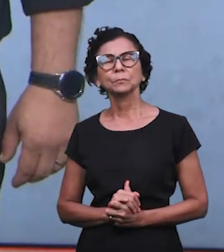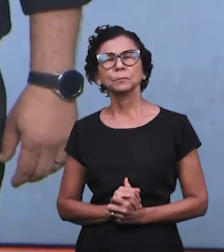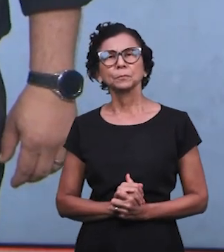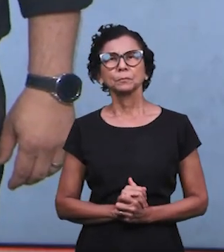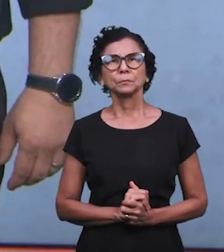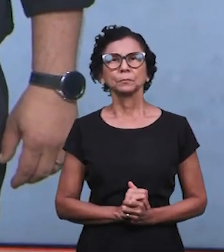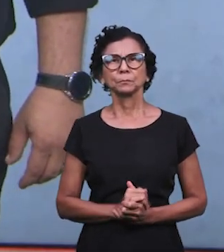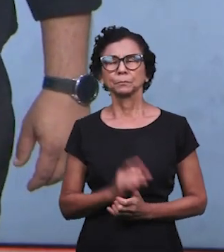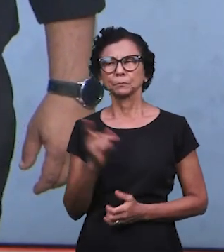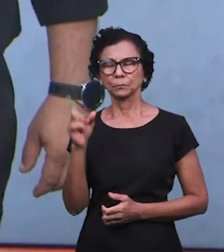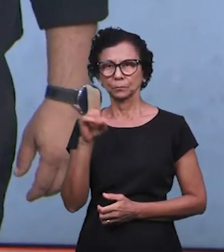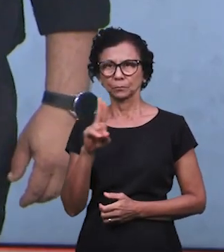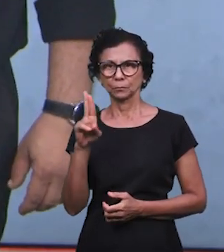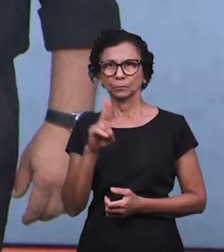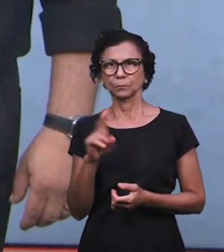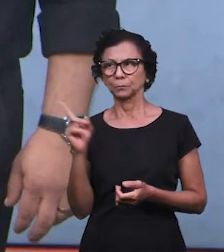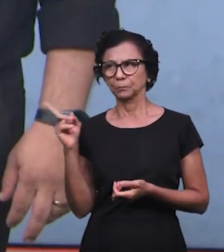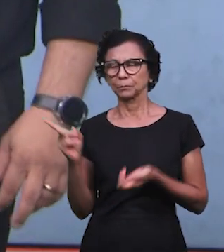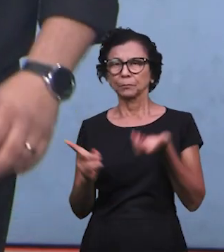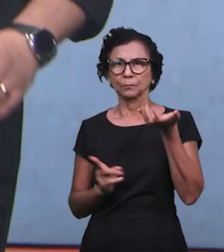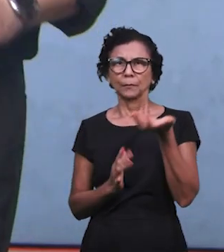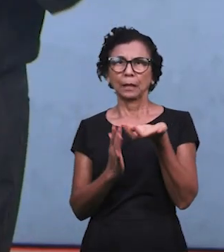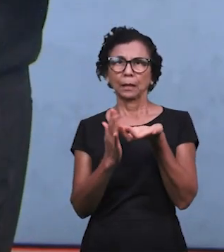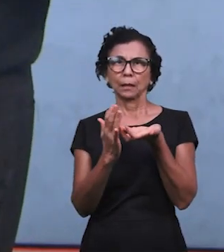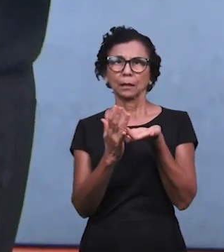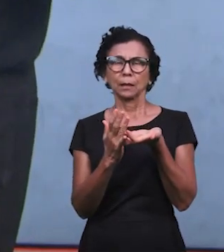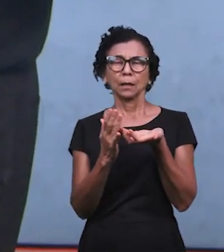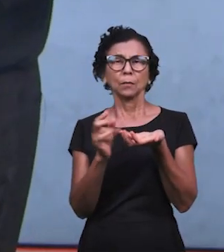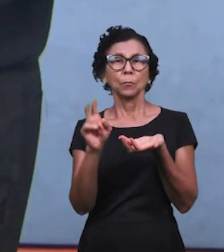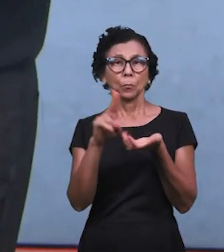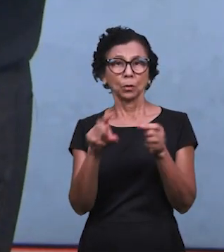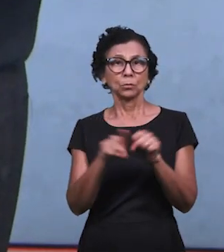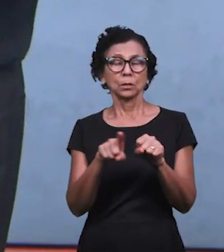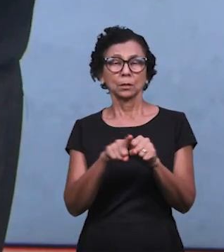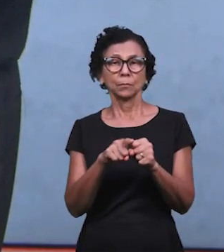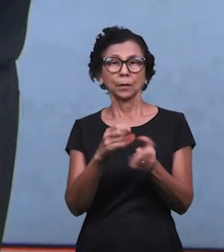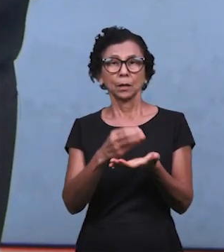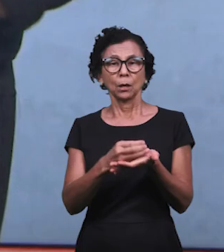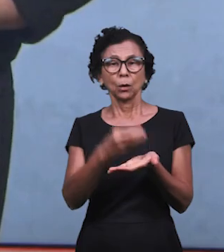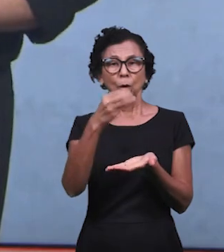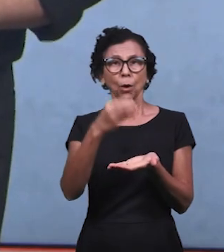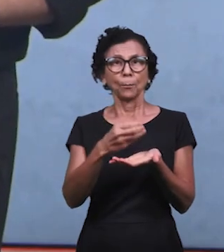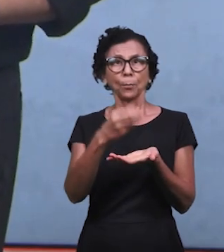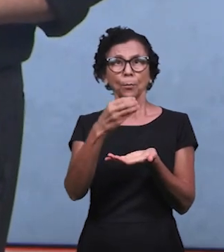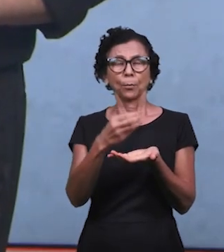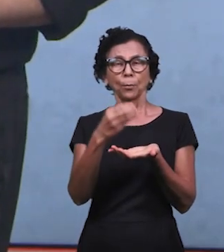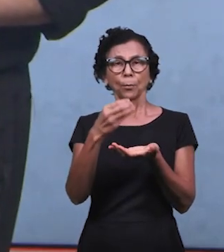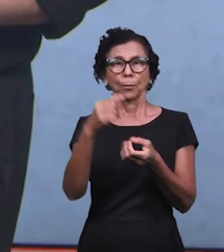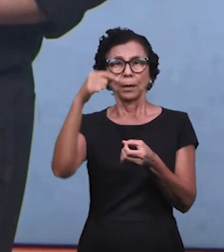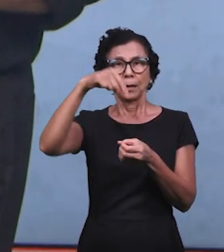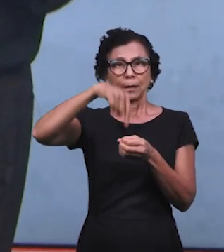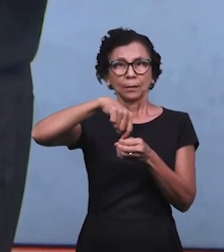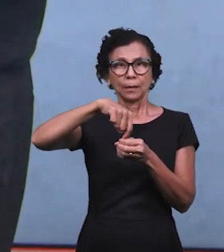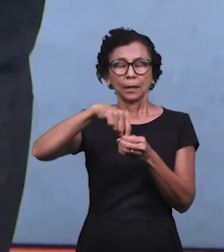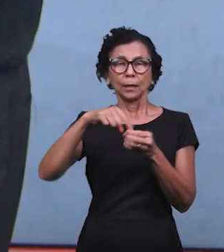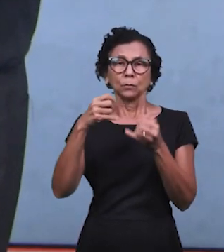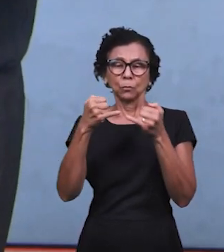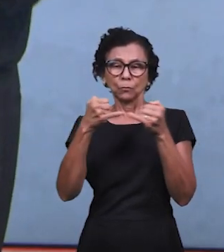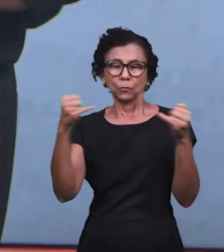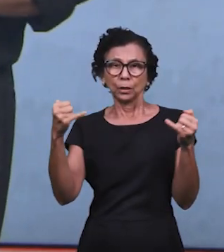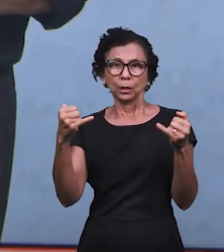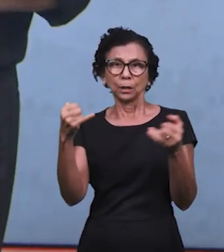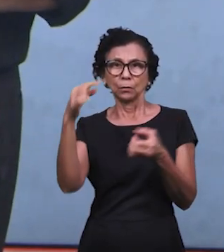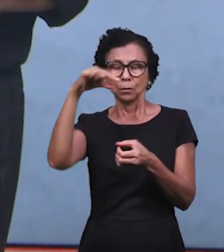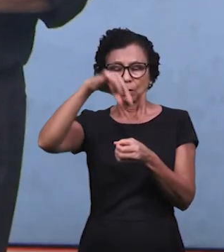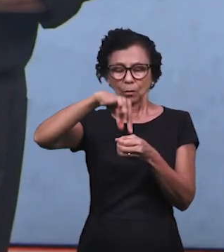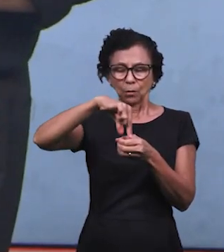a candeia que nós temos aqui, mas você pode usar também copo. Pode fazer com um copinho, colocar o pavio lá dentro, um copo com óleo, um